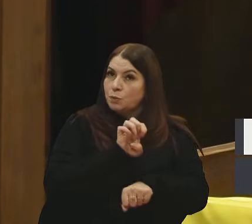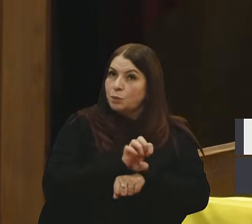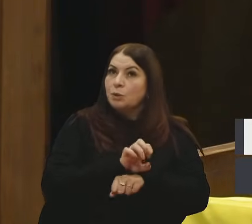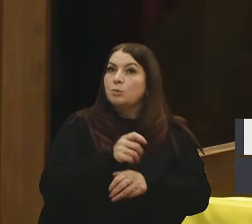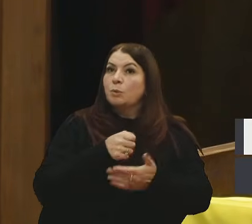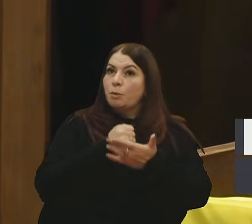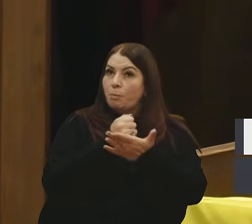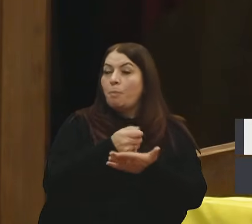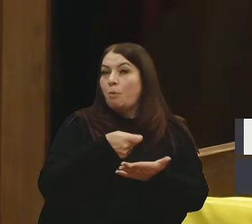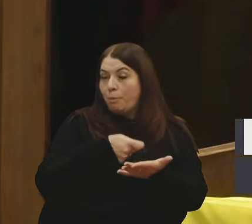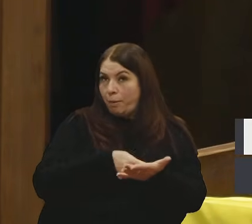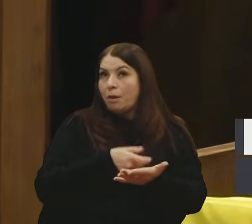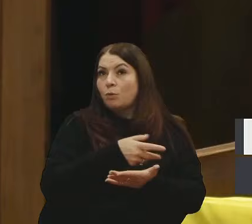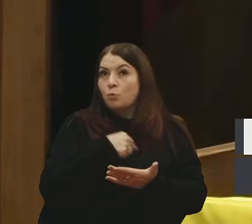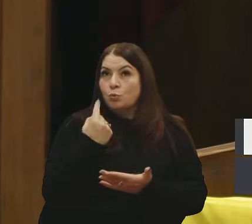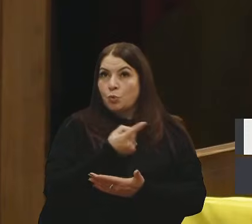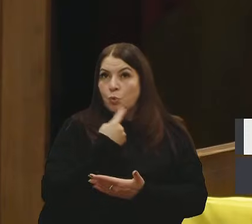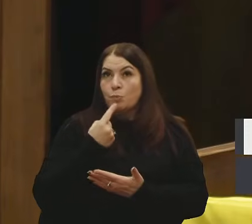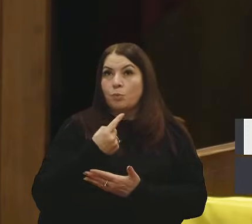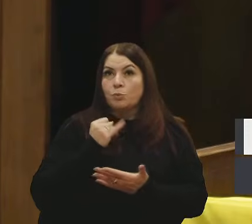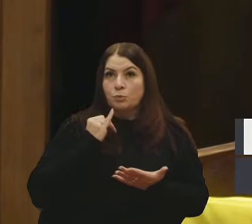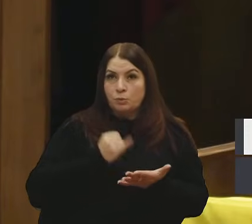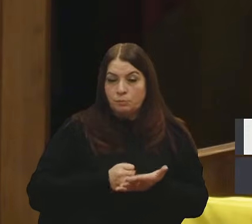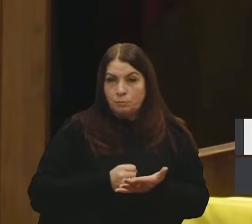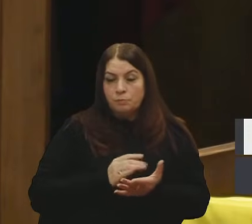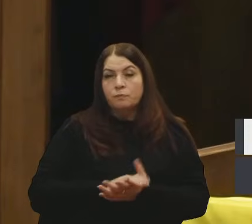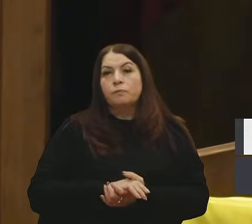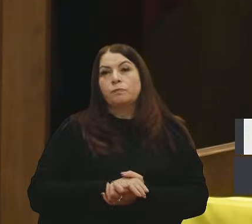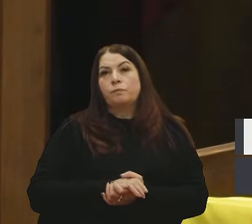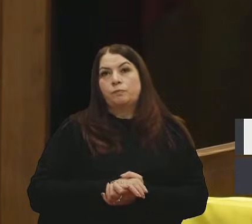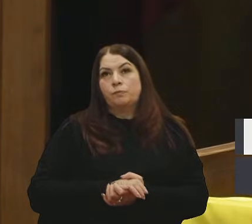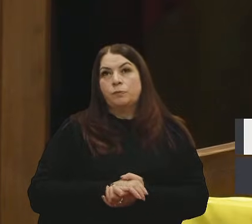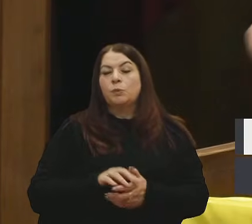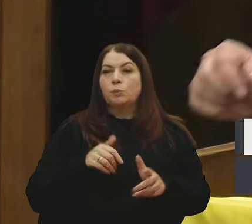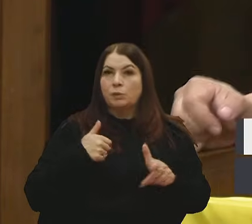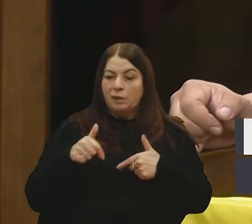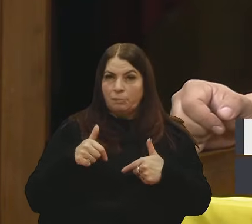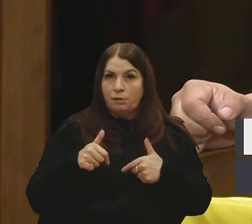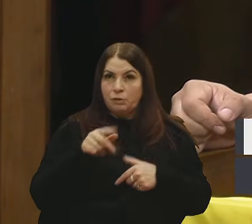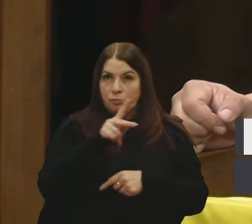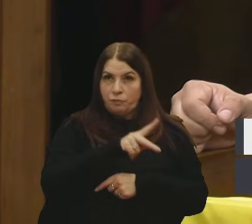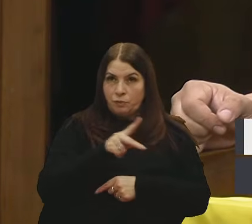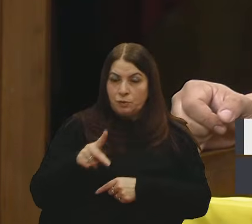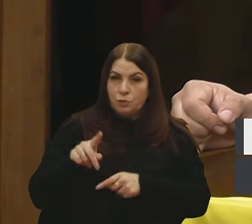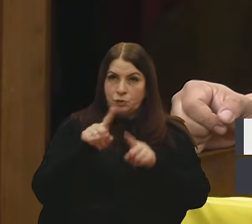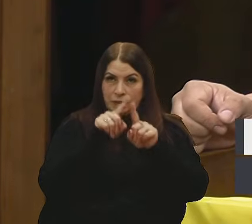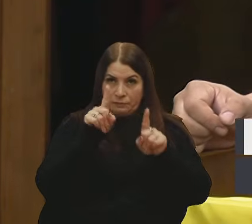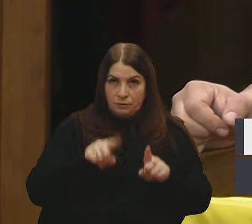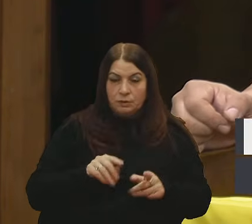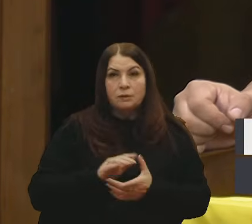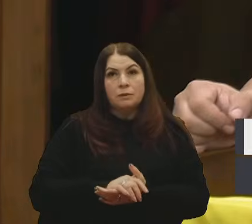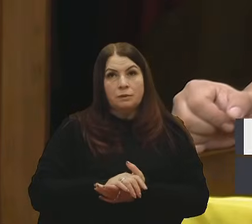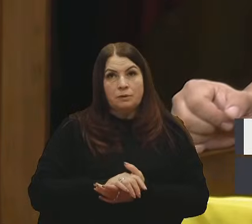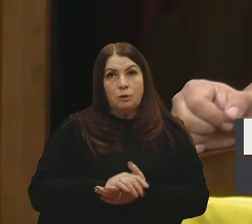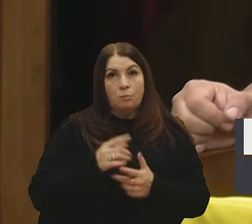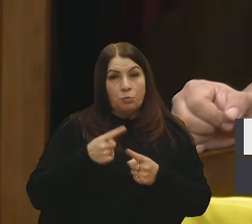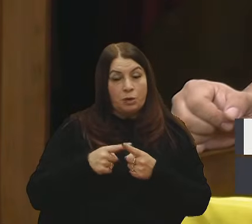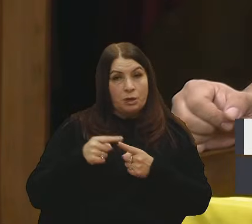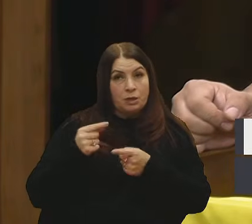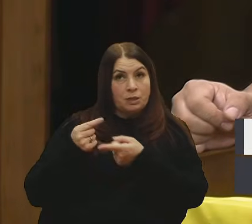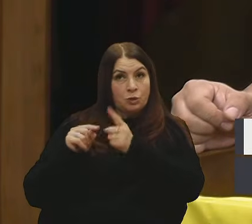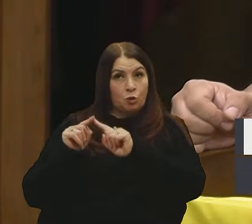sustentado, subsidiado com os nossos impostos. O emprego de professores e funcionários. Porque se a lógica é